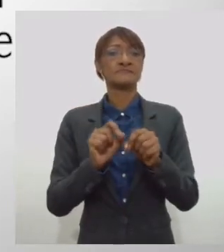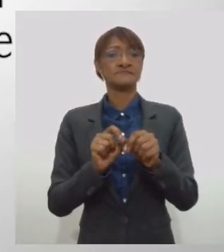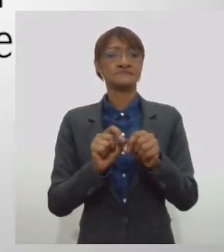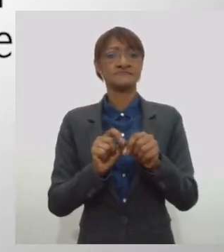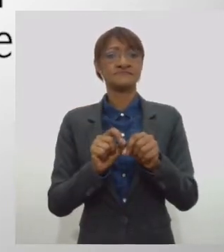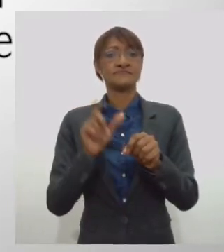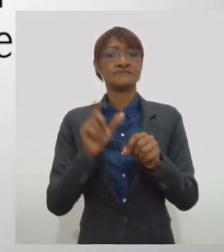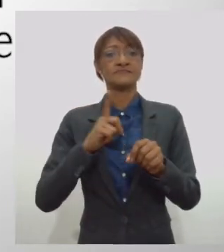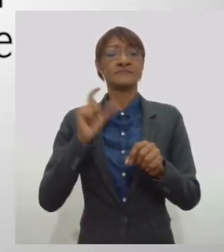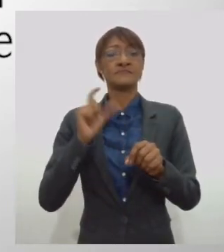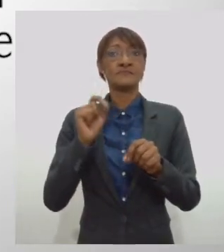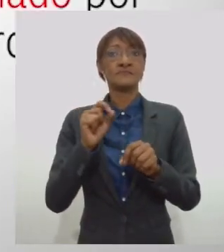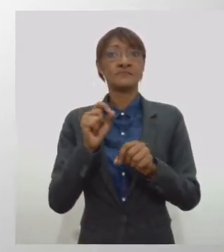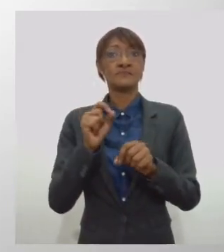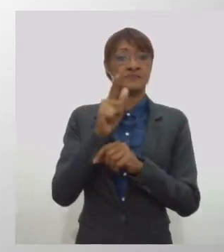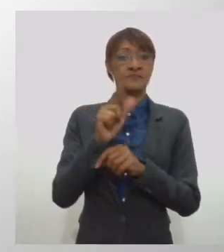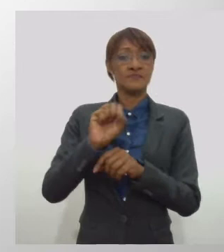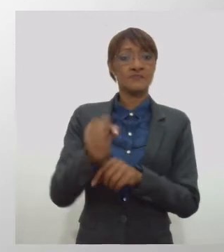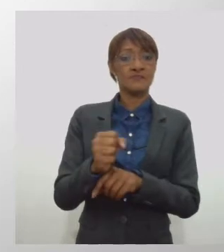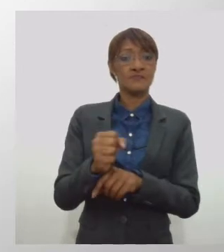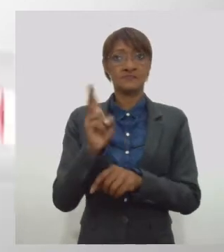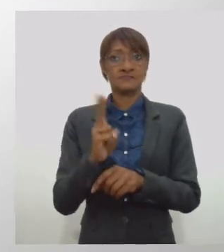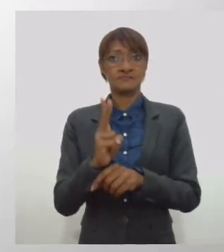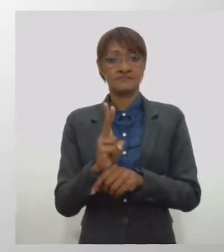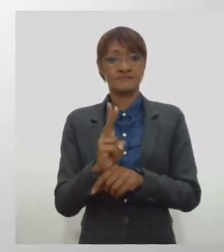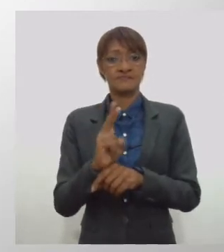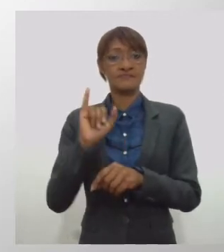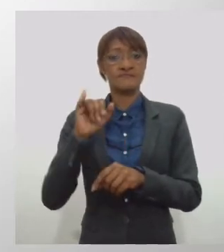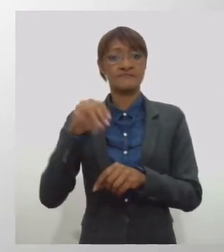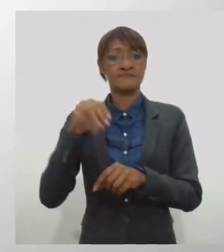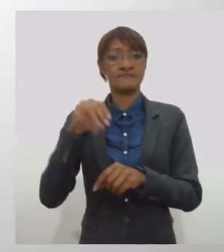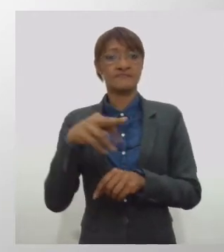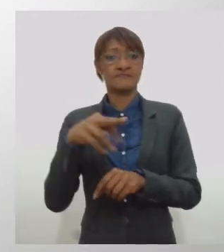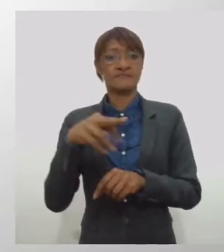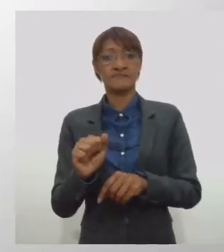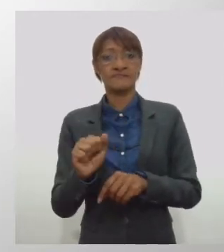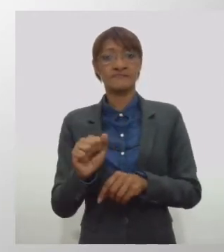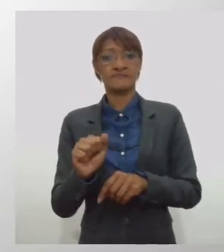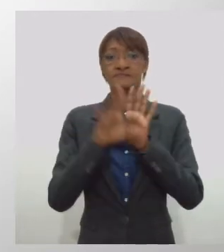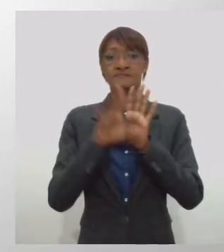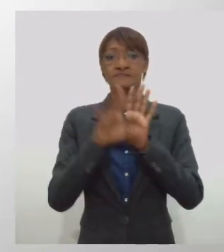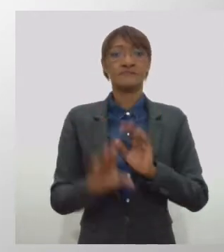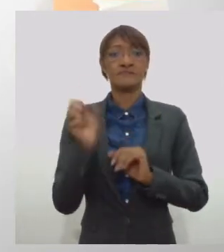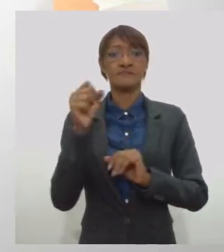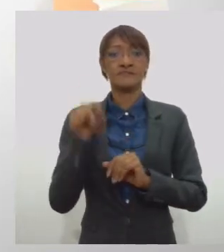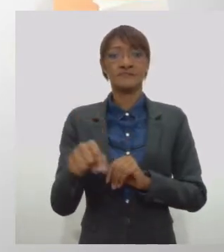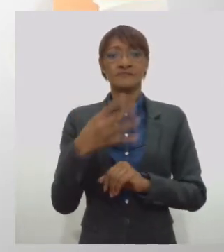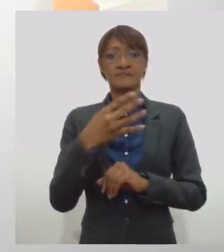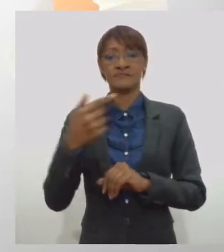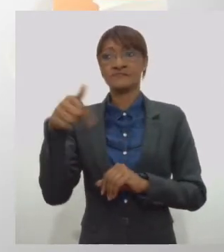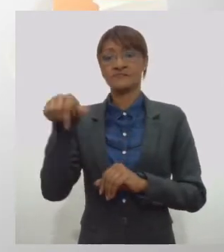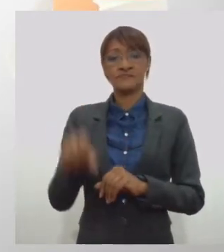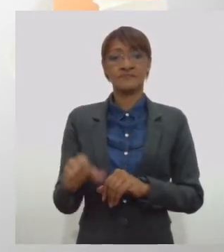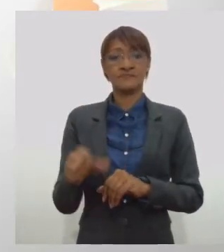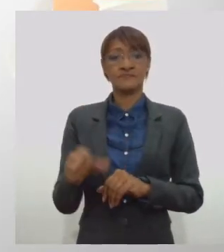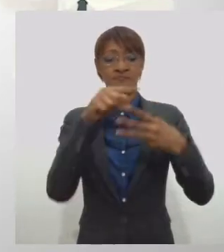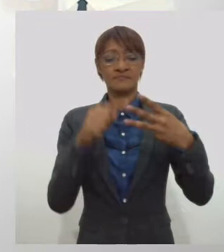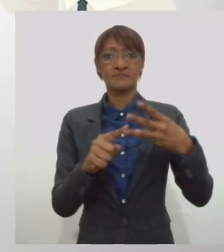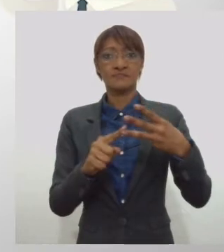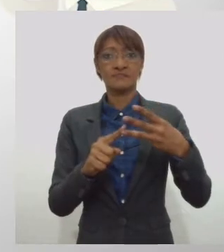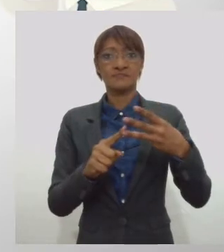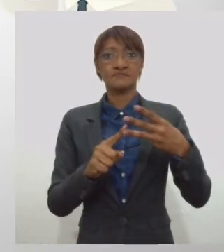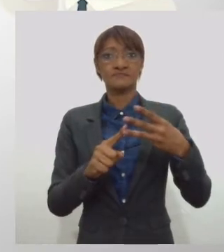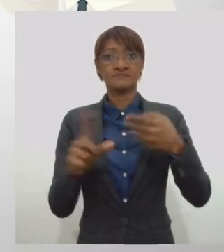for beneficiado do ato de improbidade administrativa. A Lei 8.429 possui três artigos que dispõem sobre condutas de